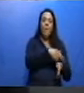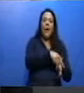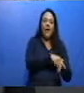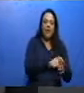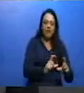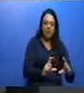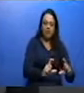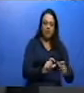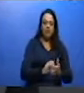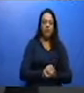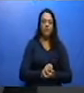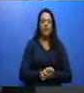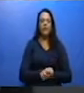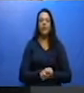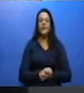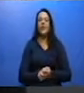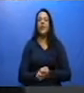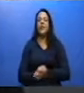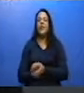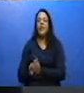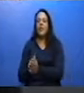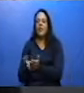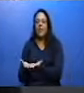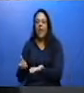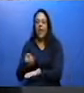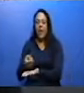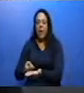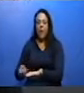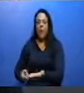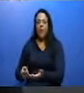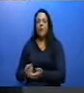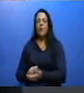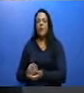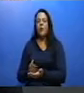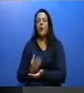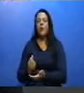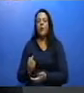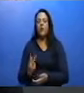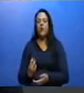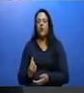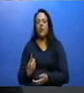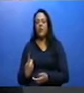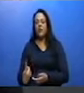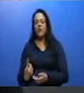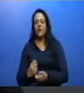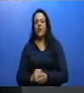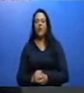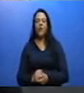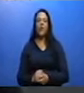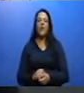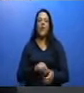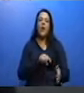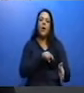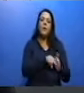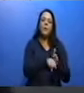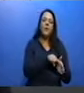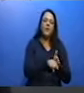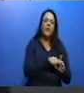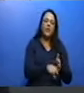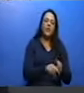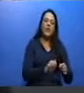Na apostila, página 221, a gente começa pesquisando sobre o estado em que eu